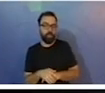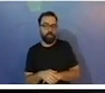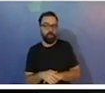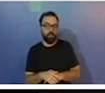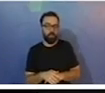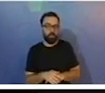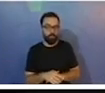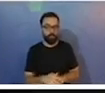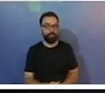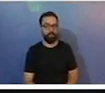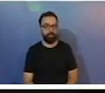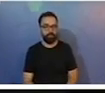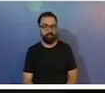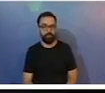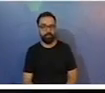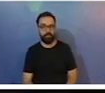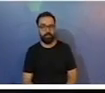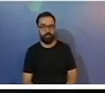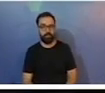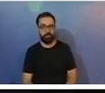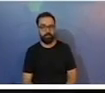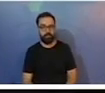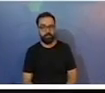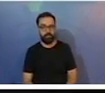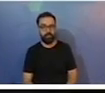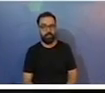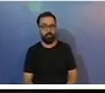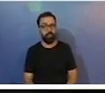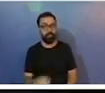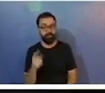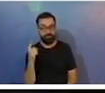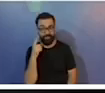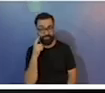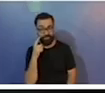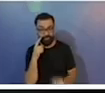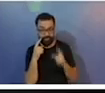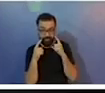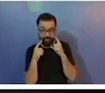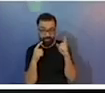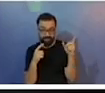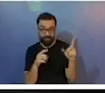acho que sim, né? Walter? O Brasil está aqui.